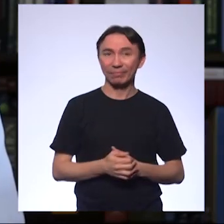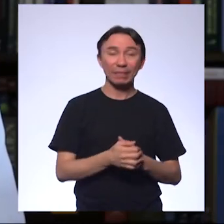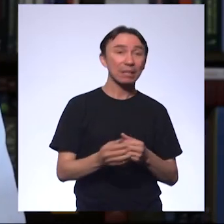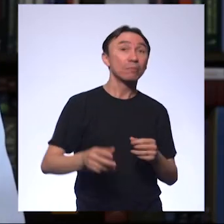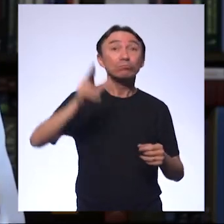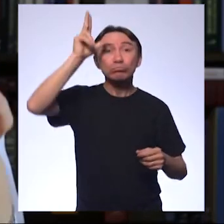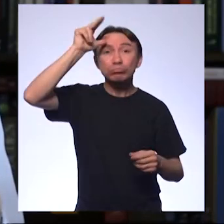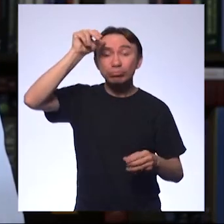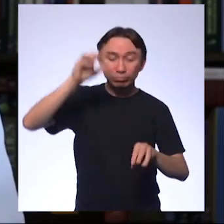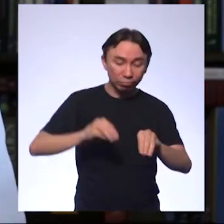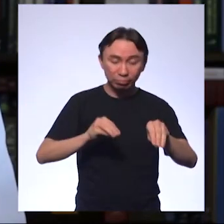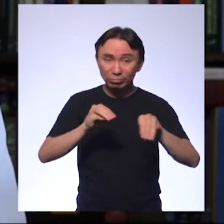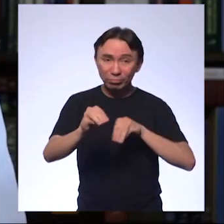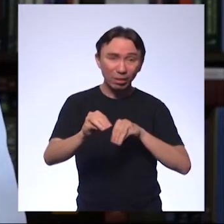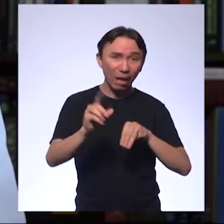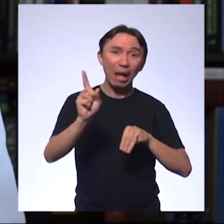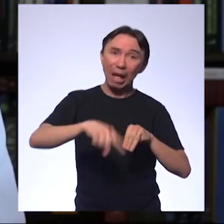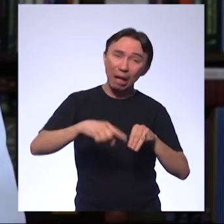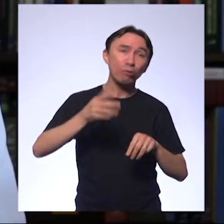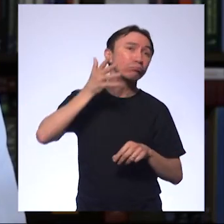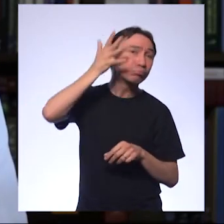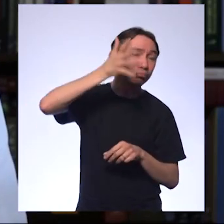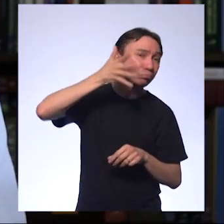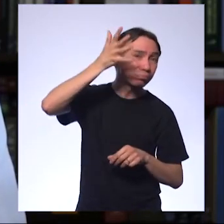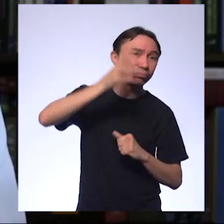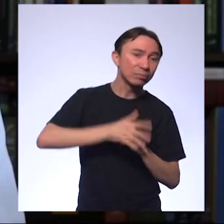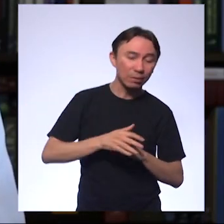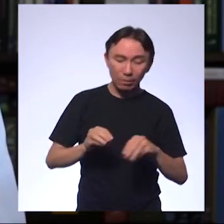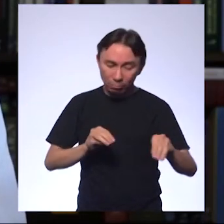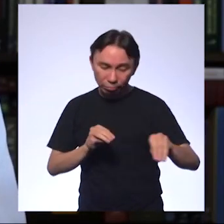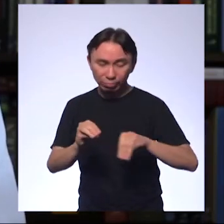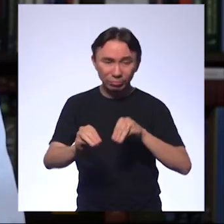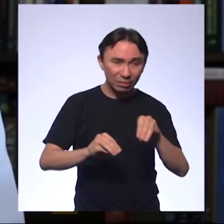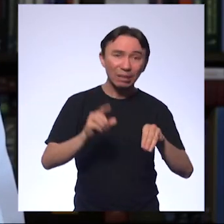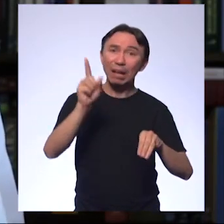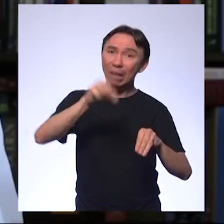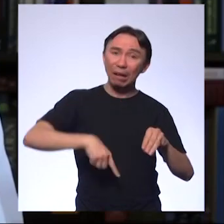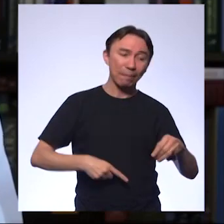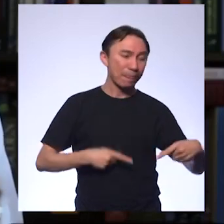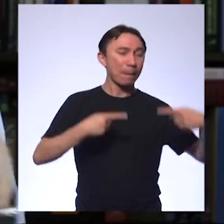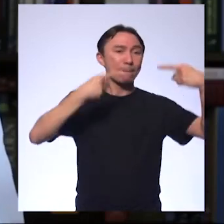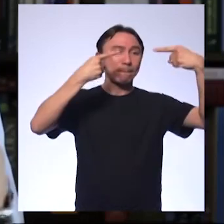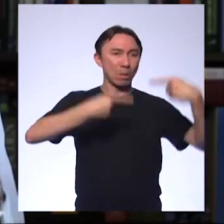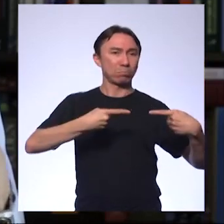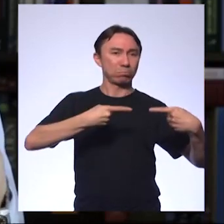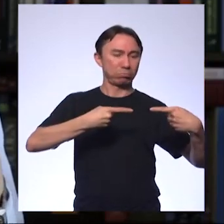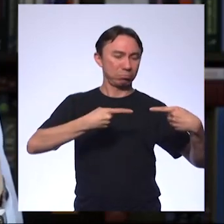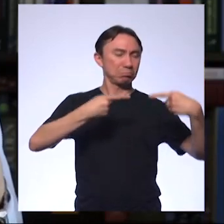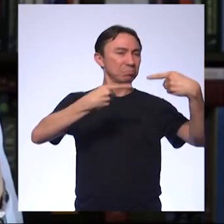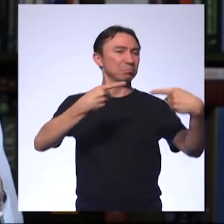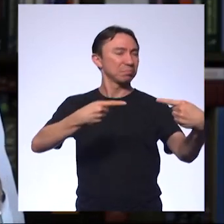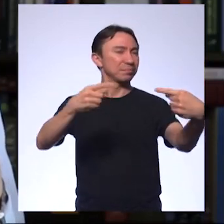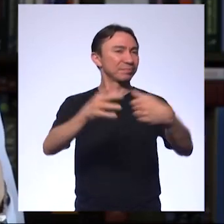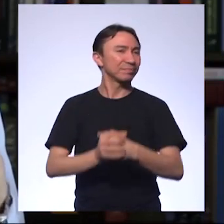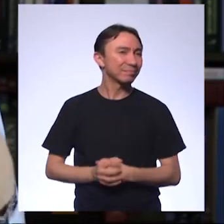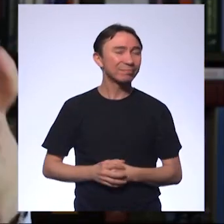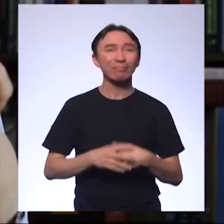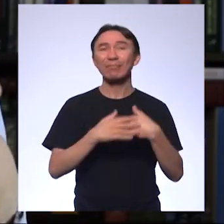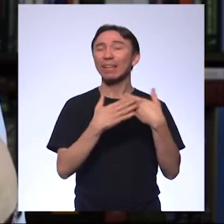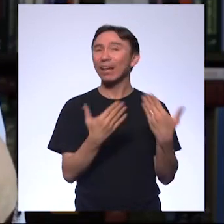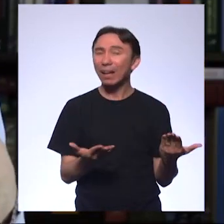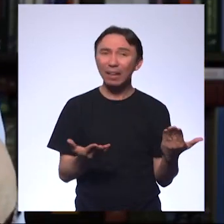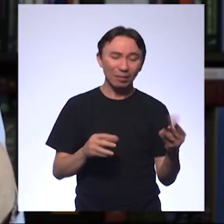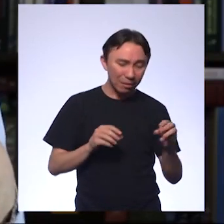o tabuleiro é um espaço de conflito. Cada peça, dizia Wittgenstein, no tabuleiro é como